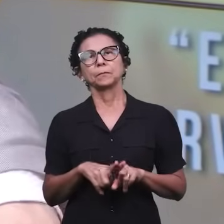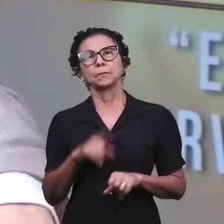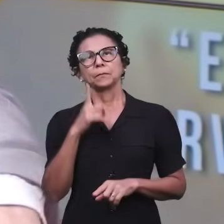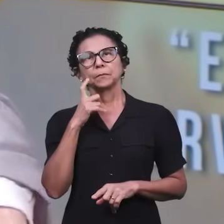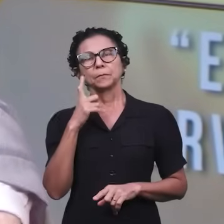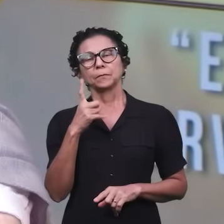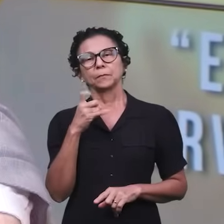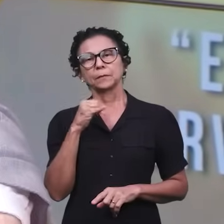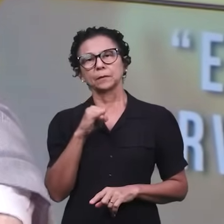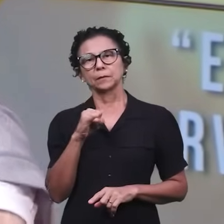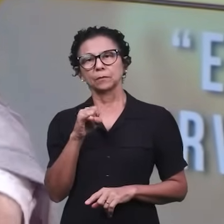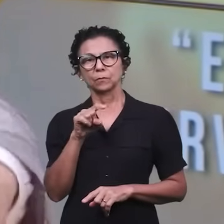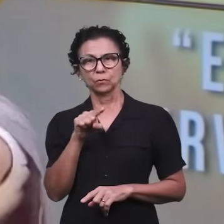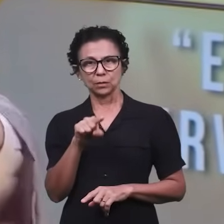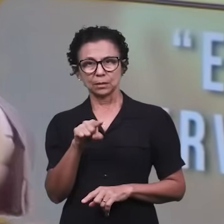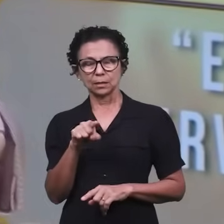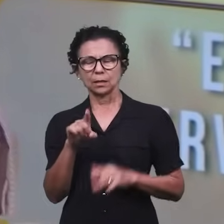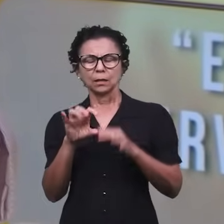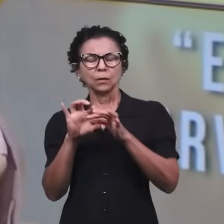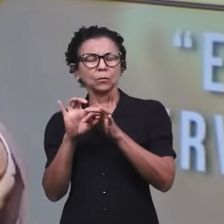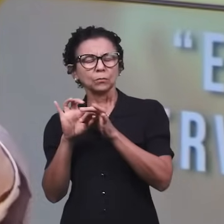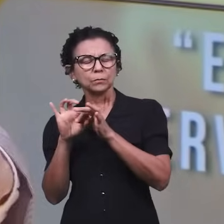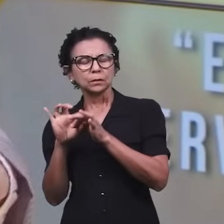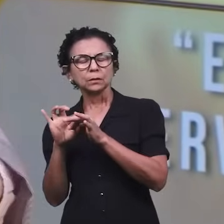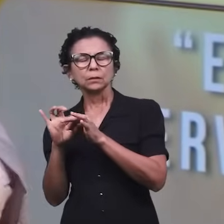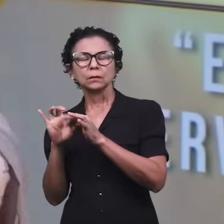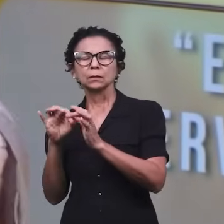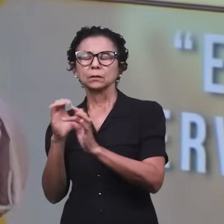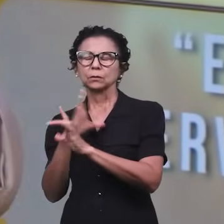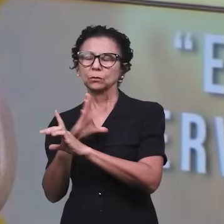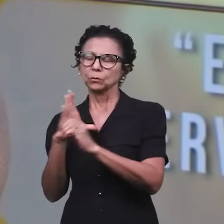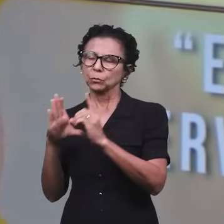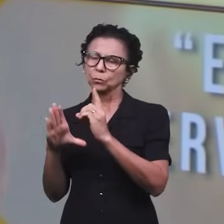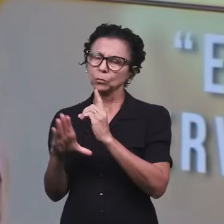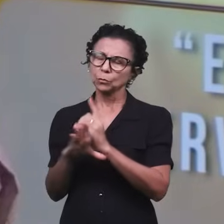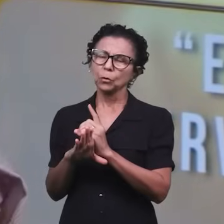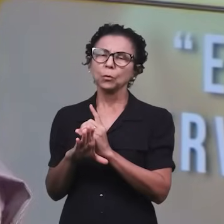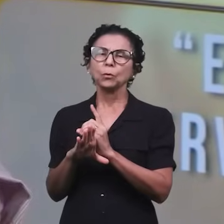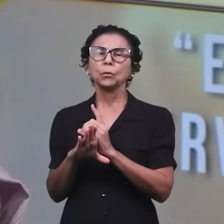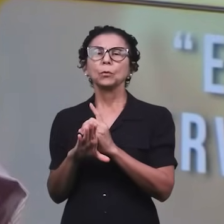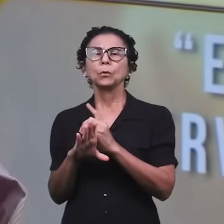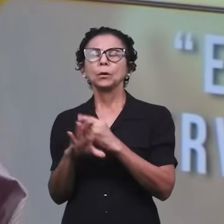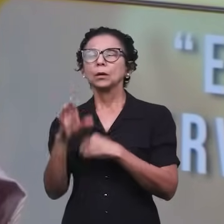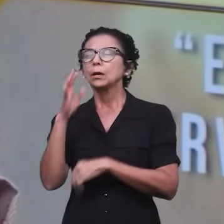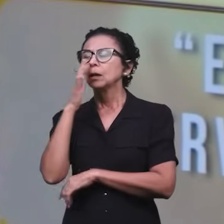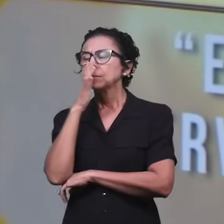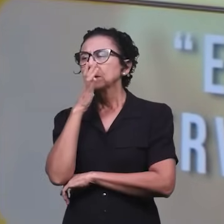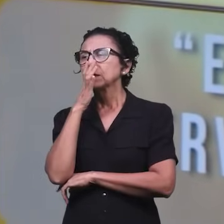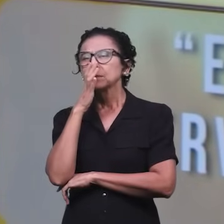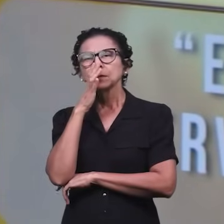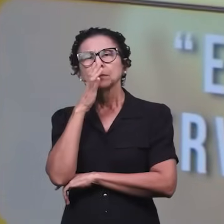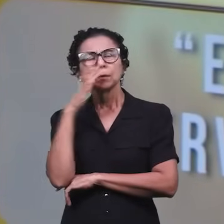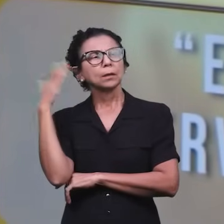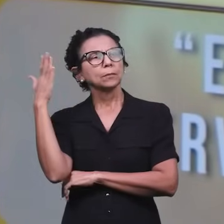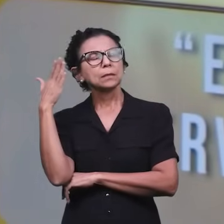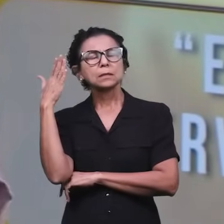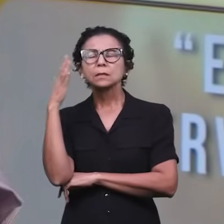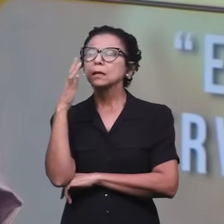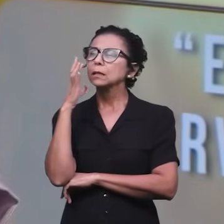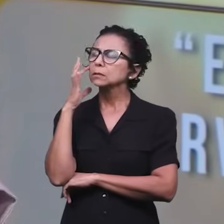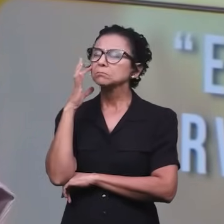está dentro da igreja, na comunhão de um culto, recebe a palavra do Senhor, a mensagem que sempre tem o fim